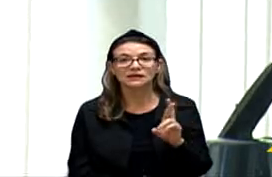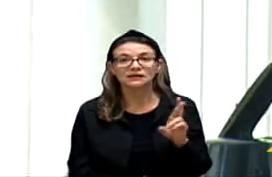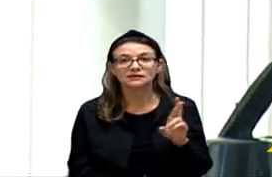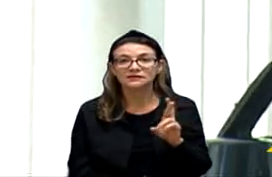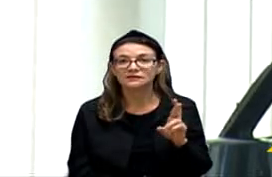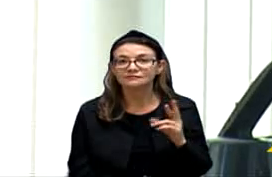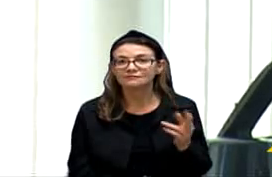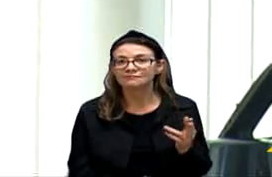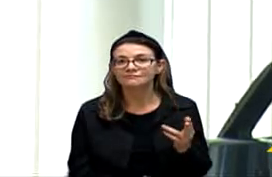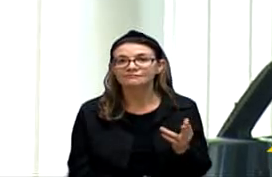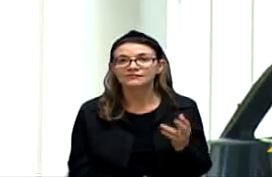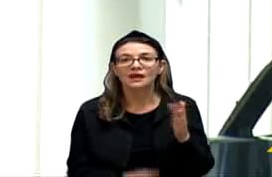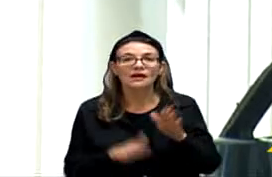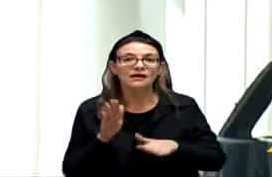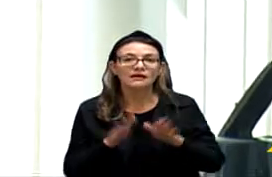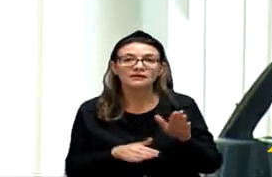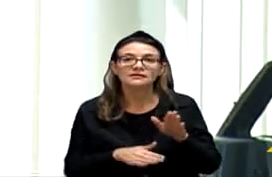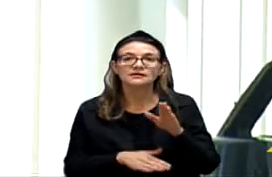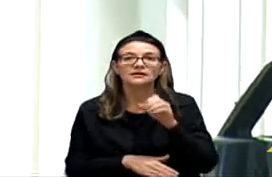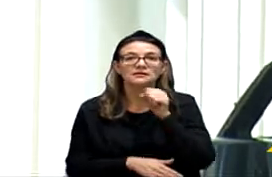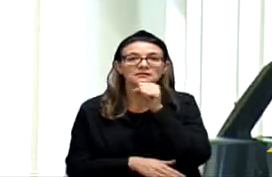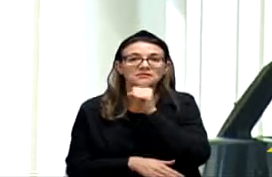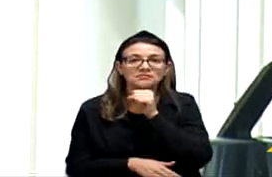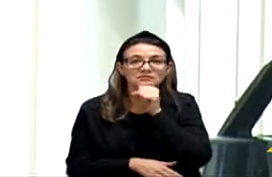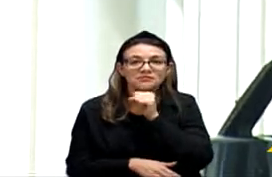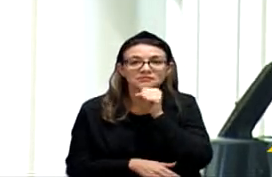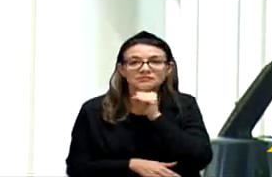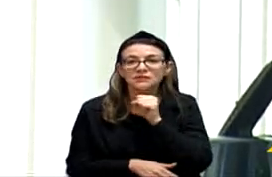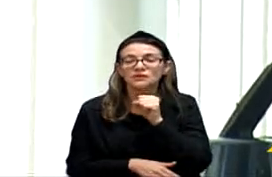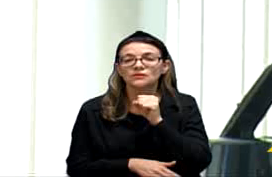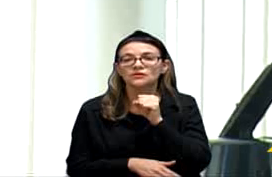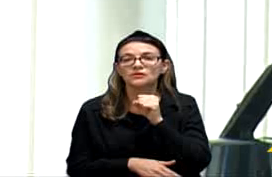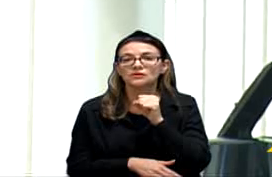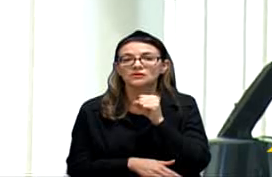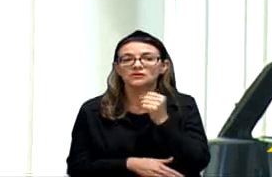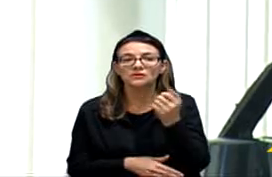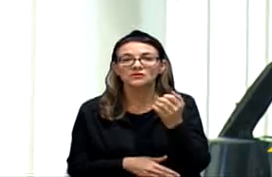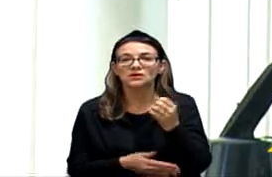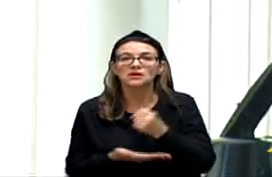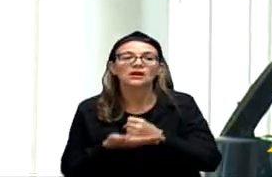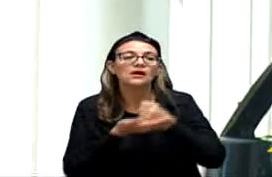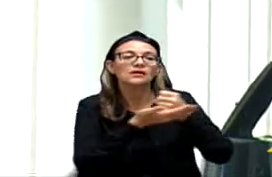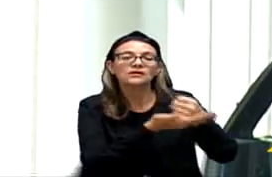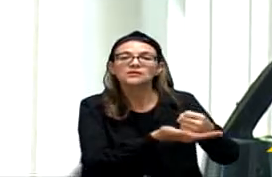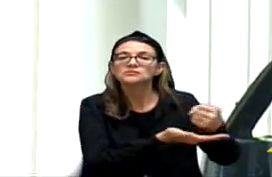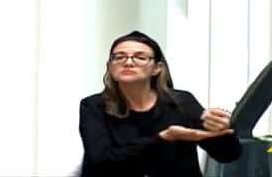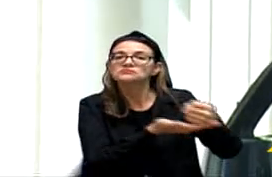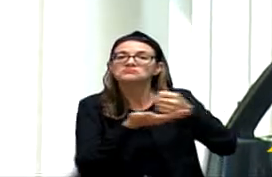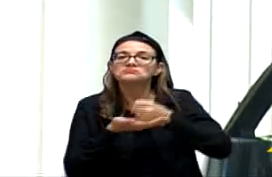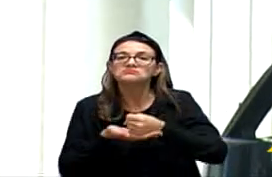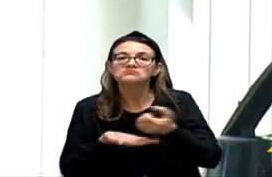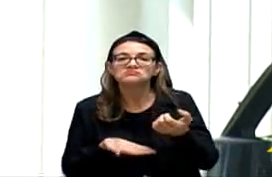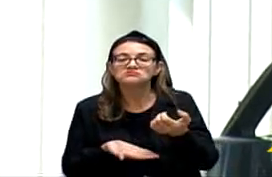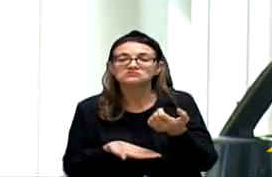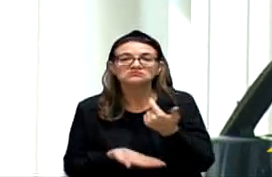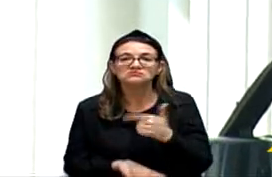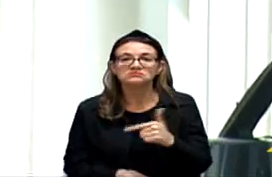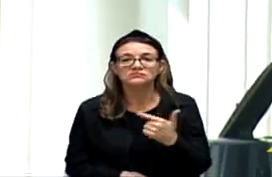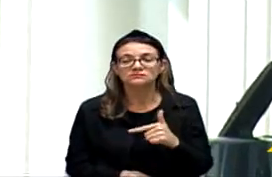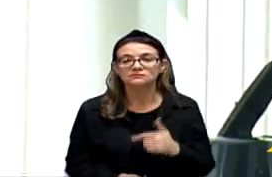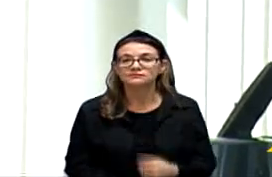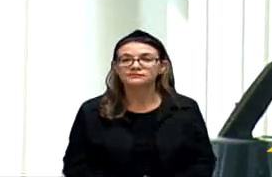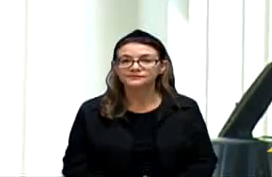às vezes são pessoas idosas que não tem próximo a sua casa não tem ninguém que possa buscar então a gente chegou a questionar Até que a